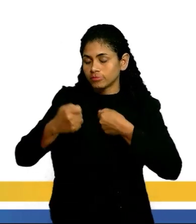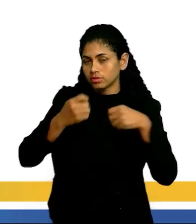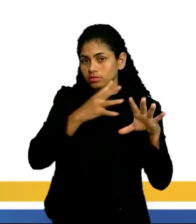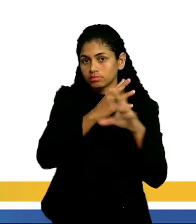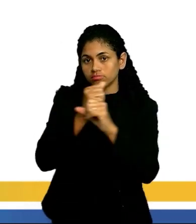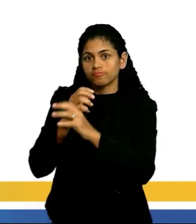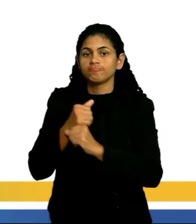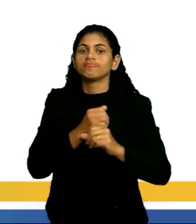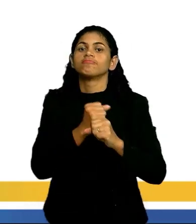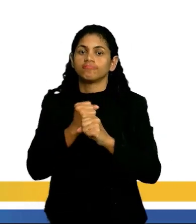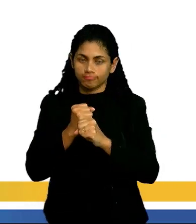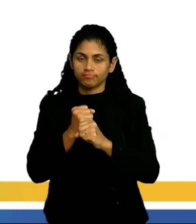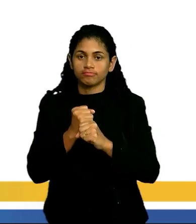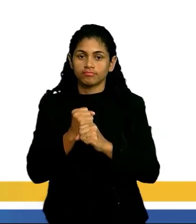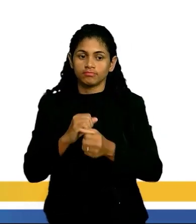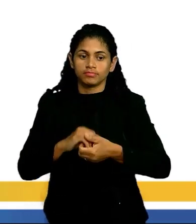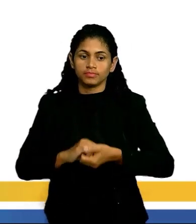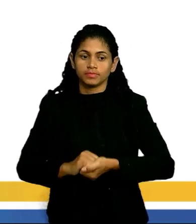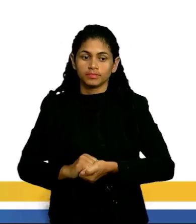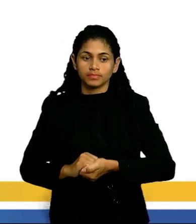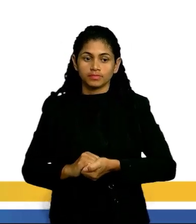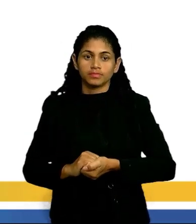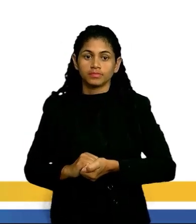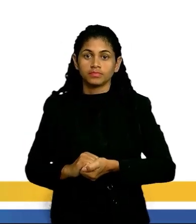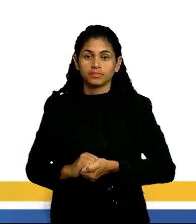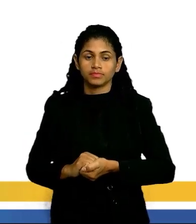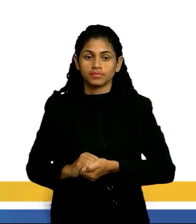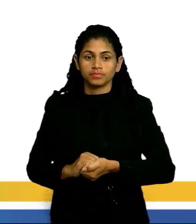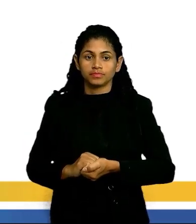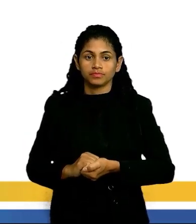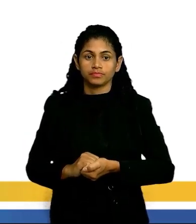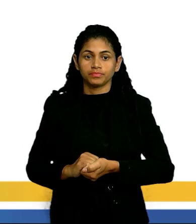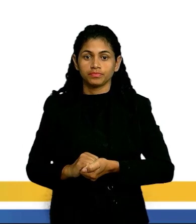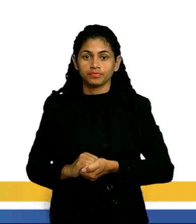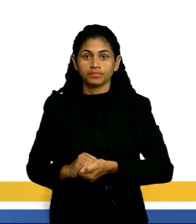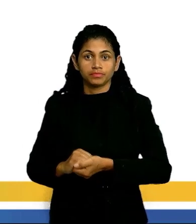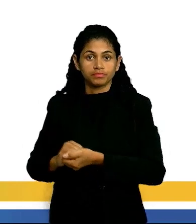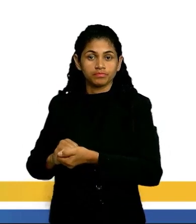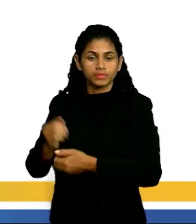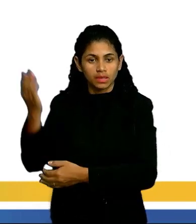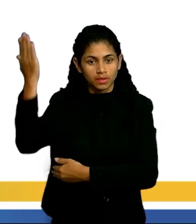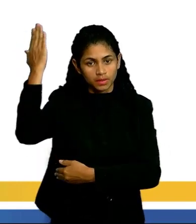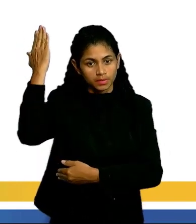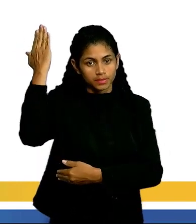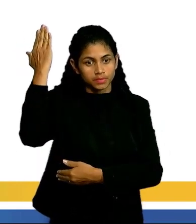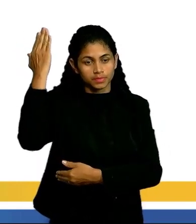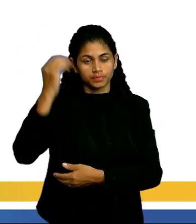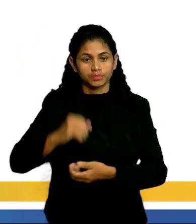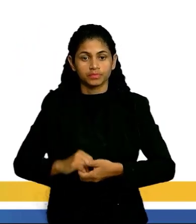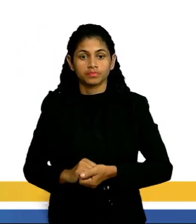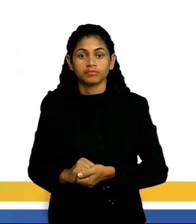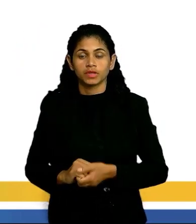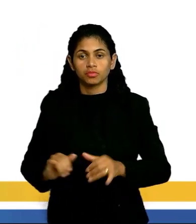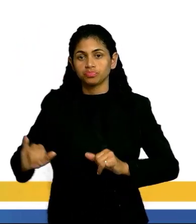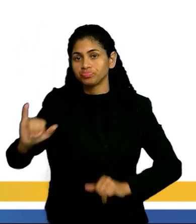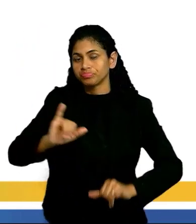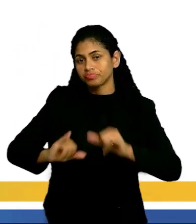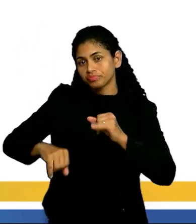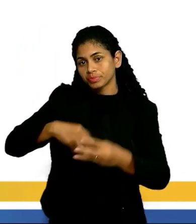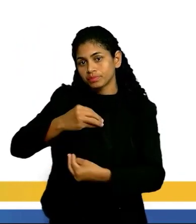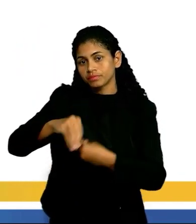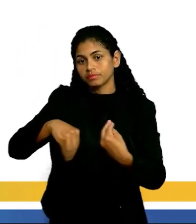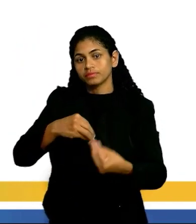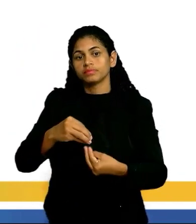aí nós vamos ter uma oxirredução, perfeito? Então, olha só, ali na tela vocês estão acompanhando uma reação química, onde eu